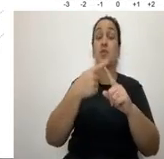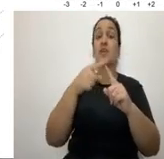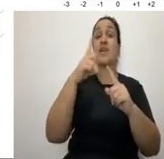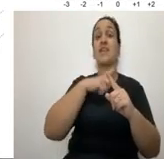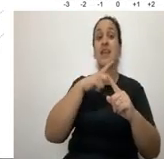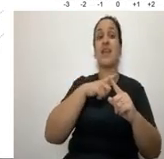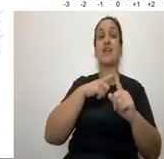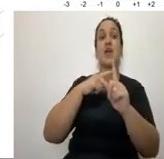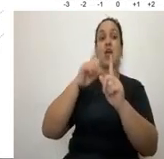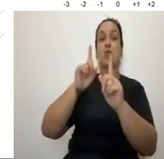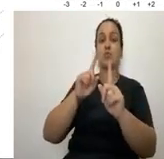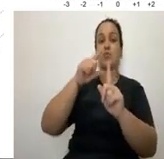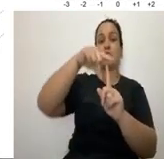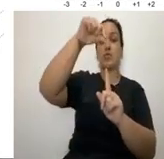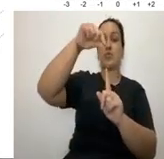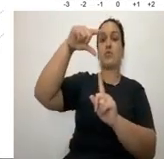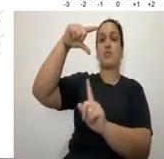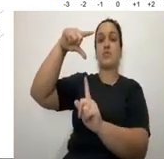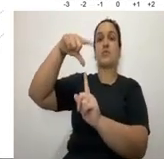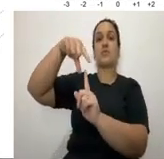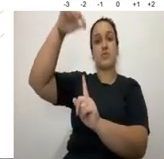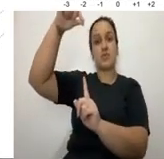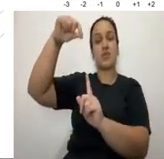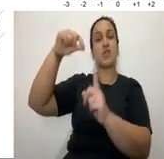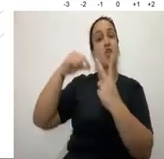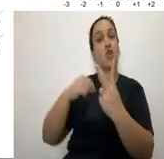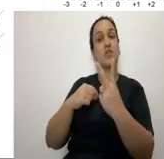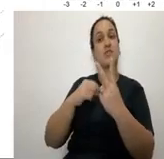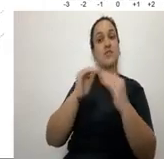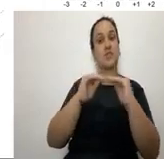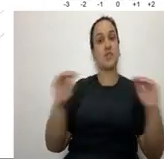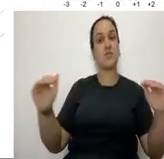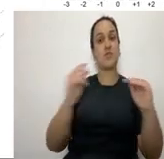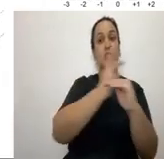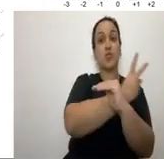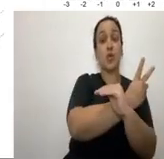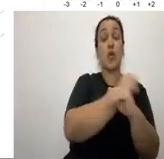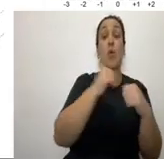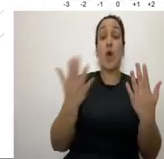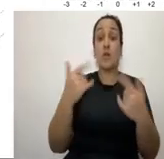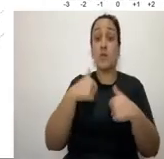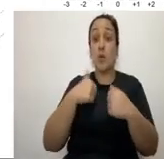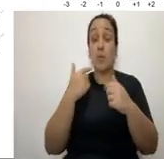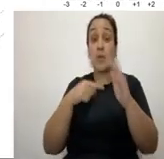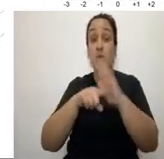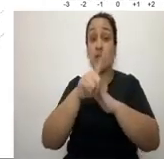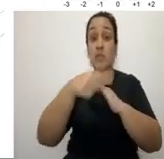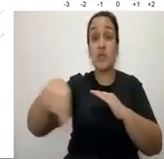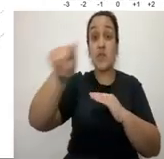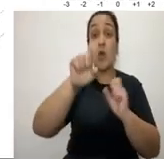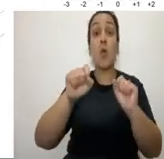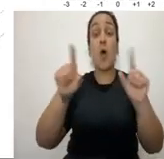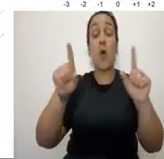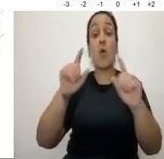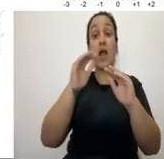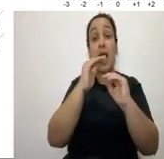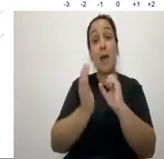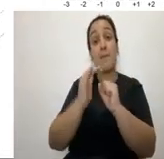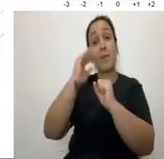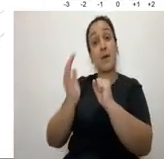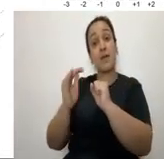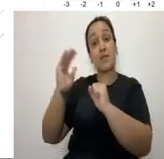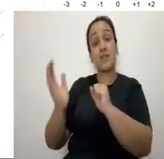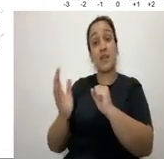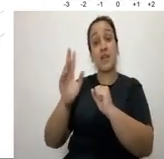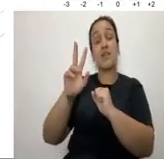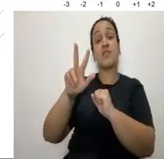As duas distribuições que tem o nível 2 são esse aqui. Então, essa aqui toda é a camada de valência. Então, quando eu perguntar para vocês qual é a